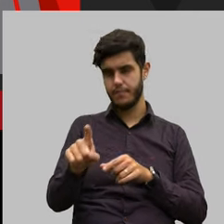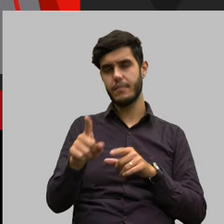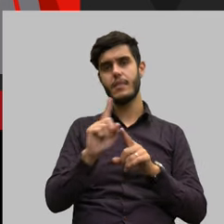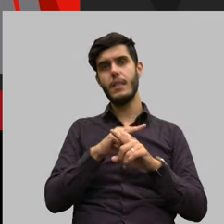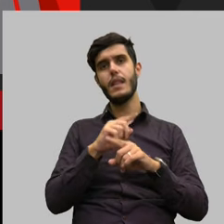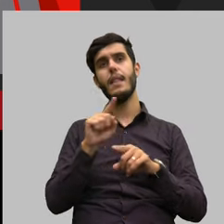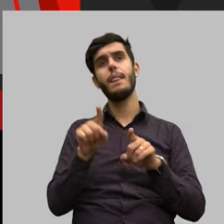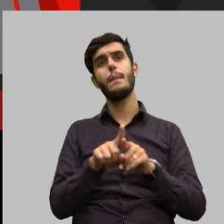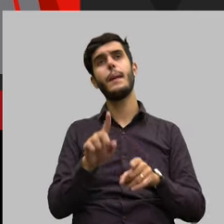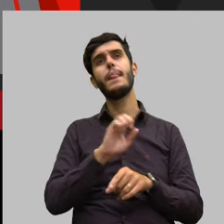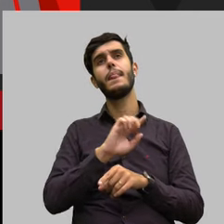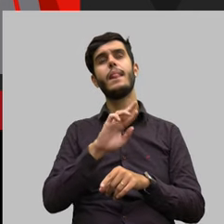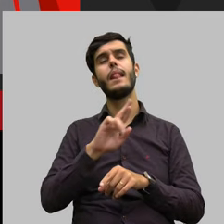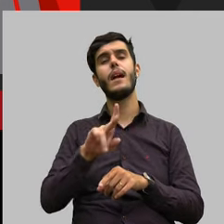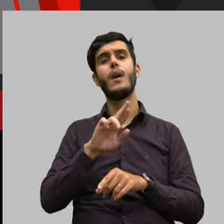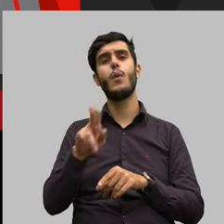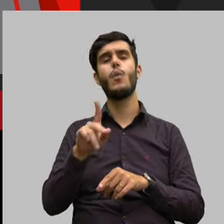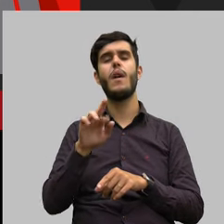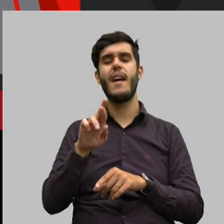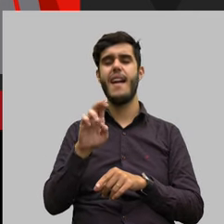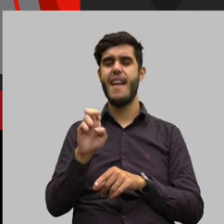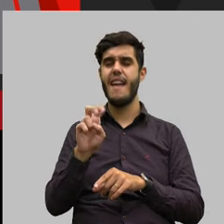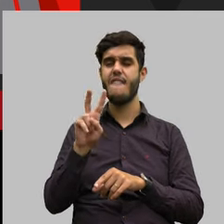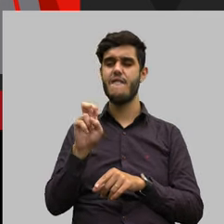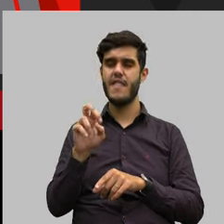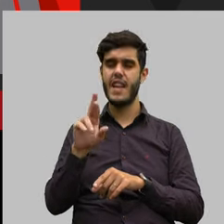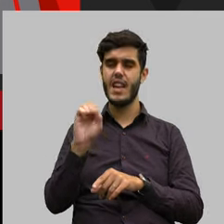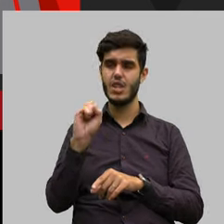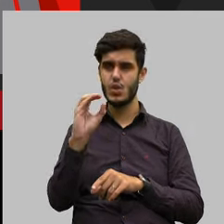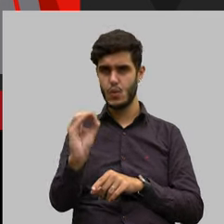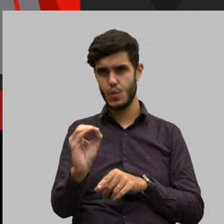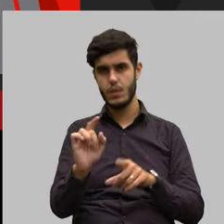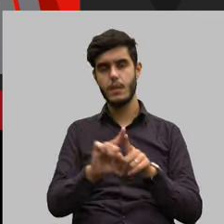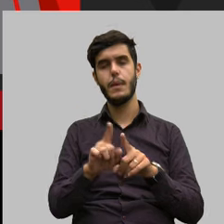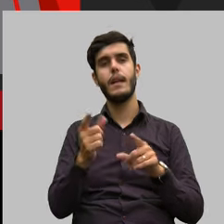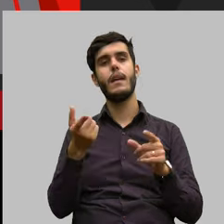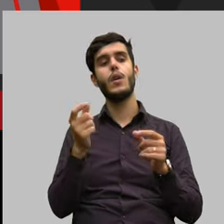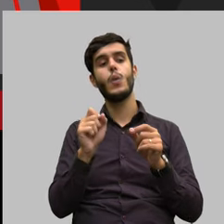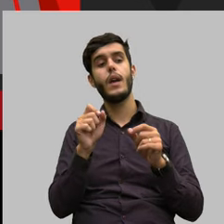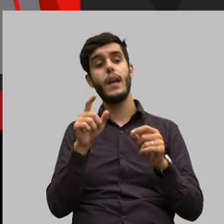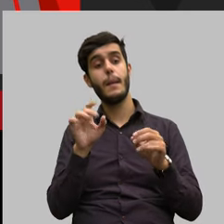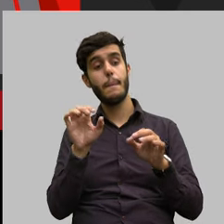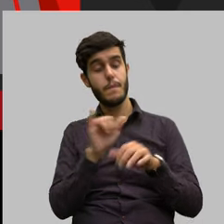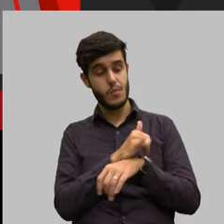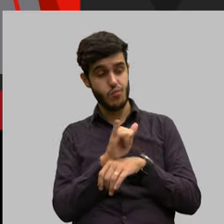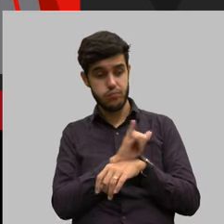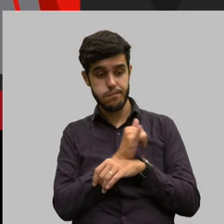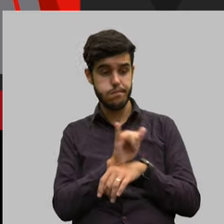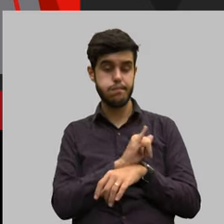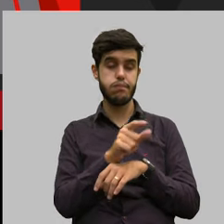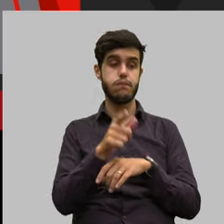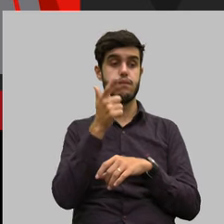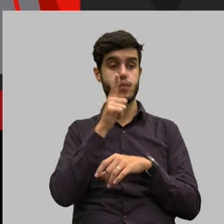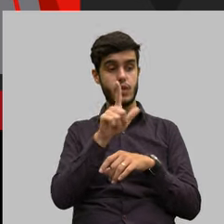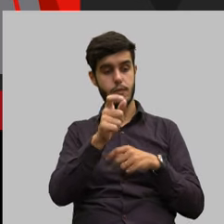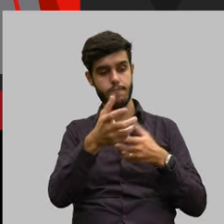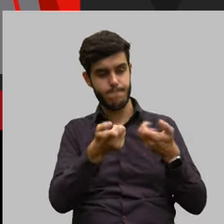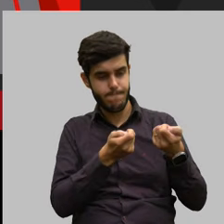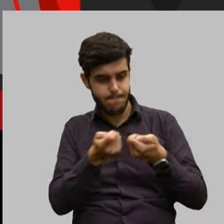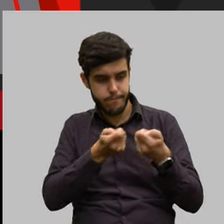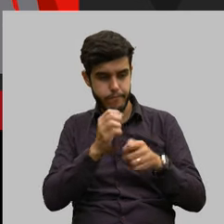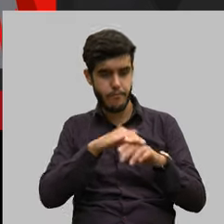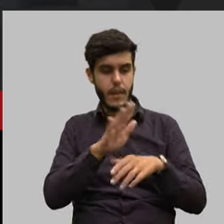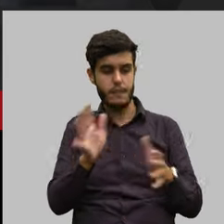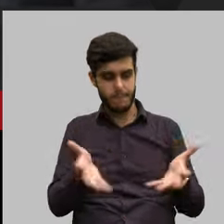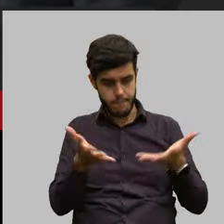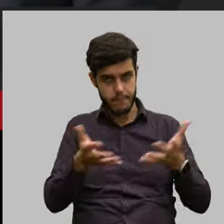eh uma uma medida de contenção de de incentivos fiscais aí vou deixando claro que